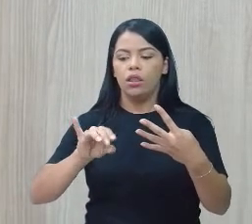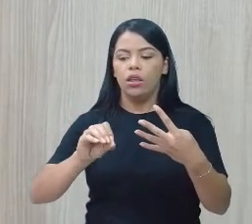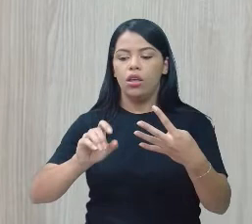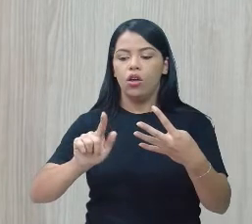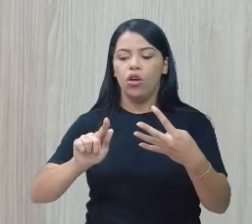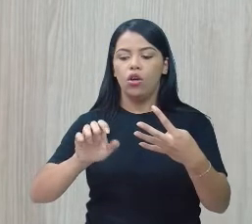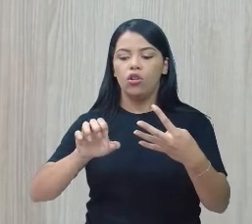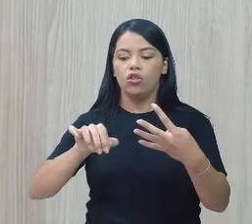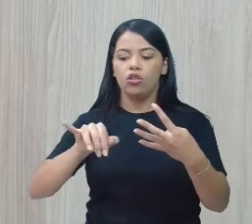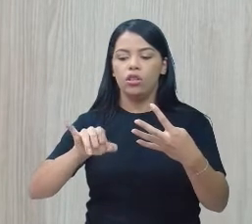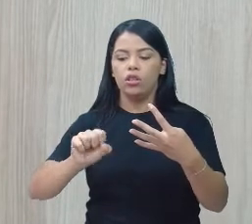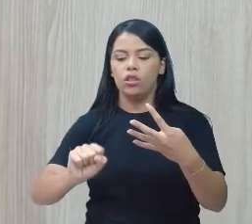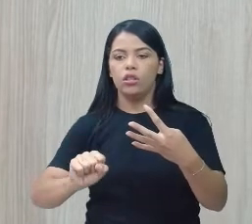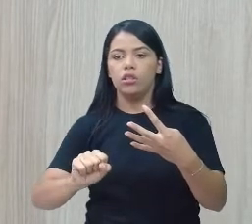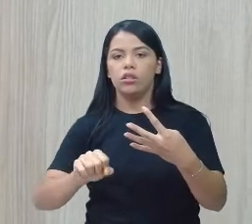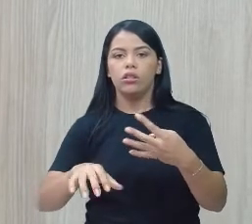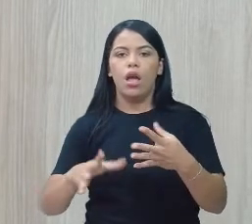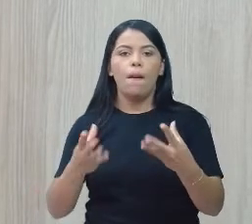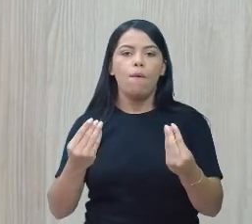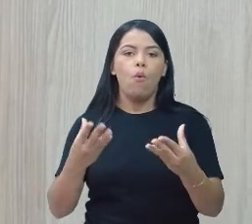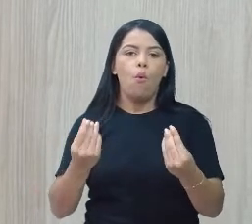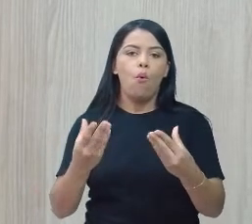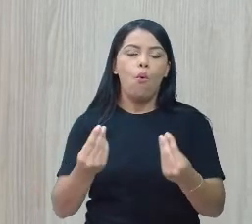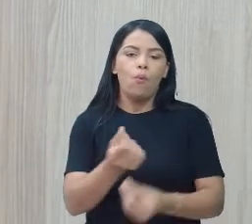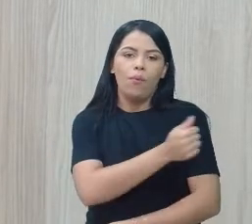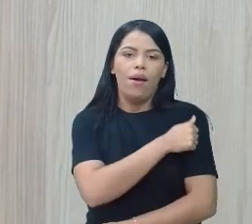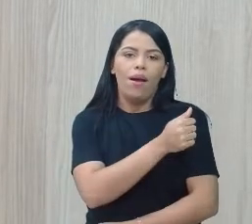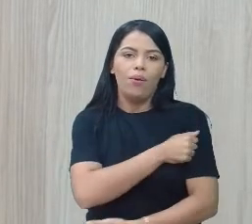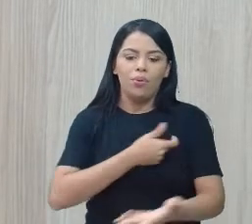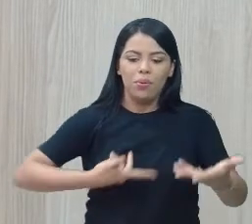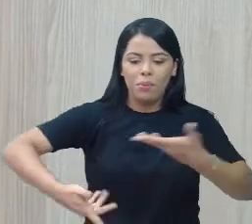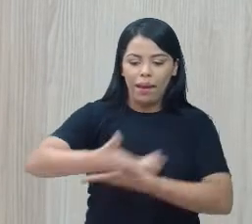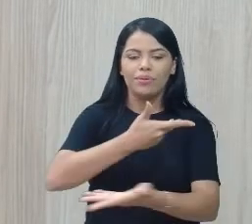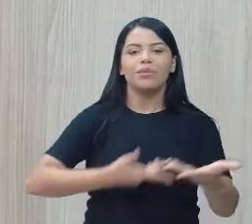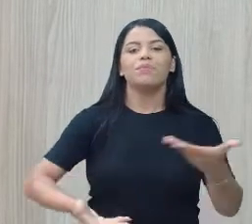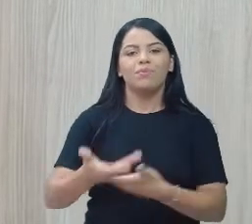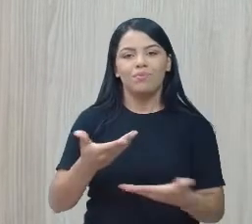já falei, tem muita gente,